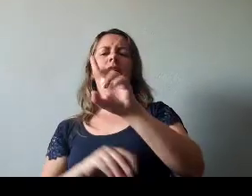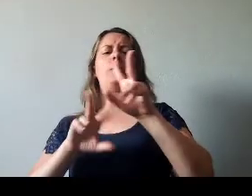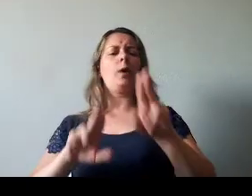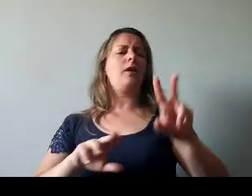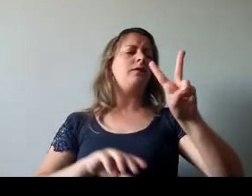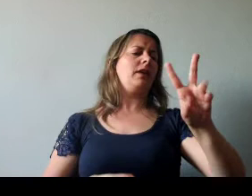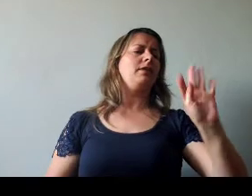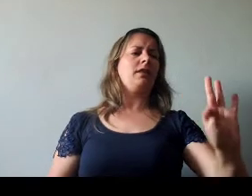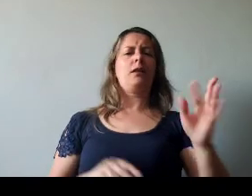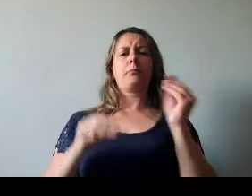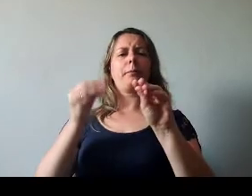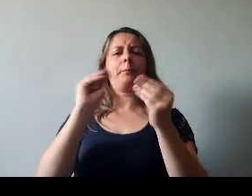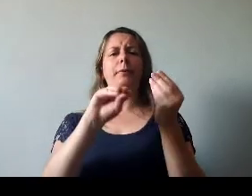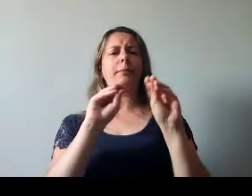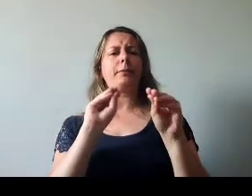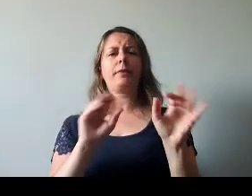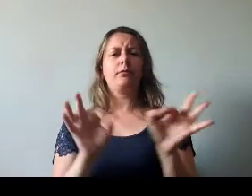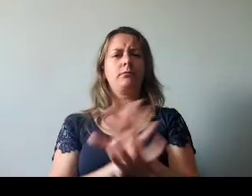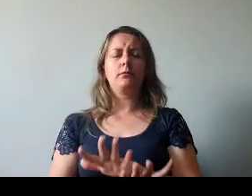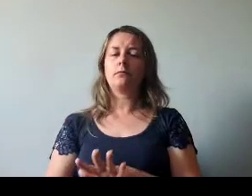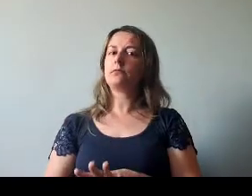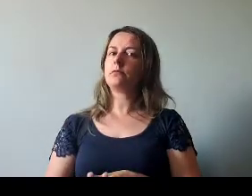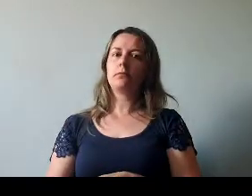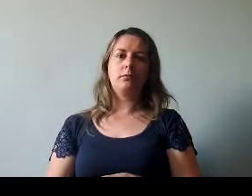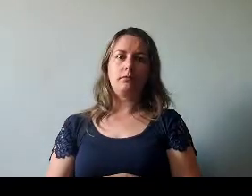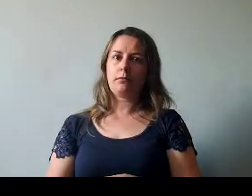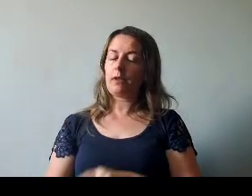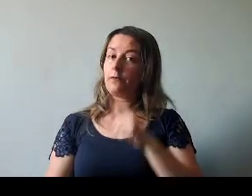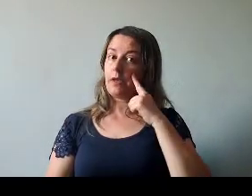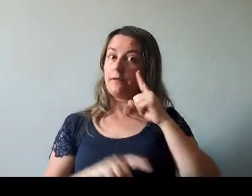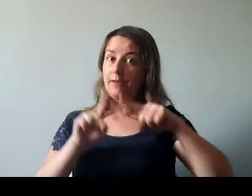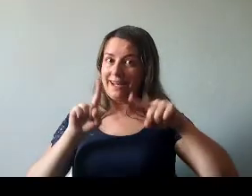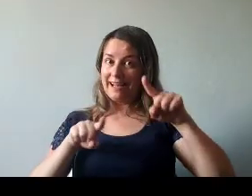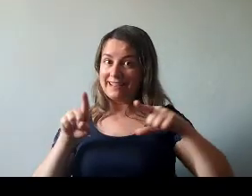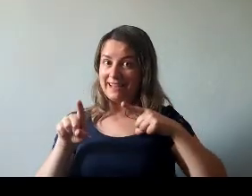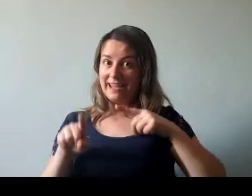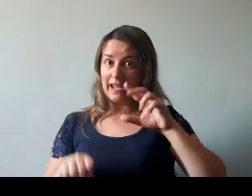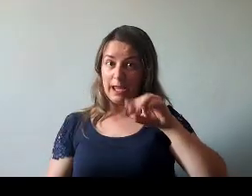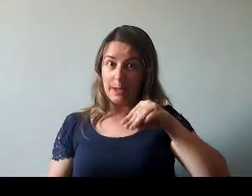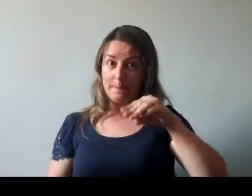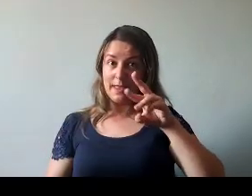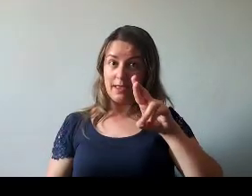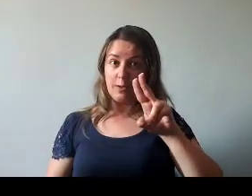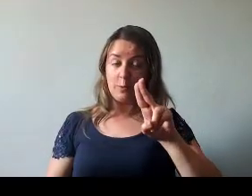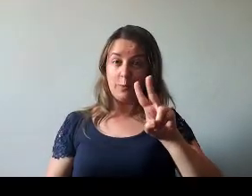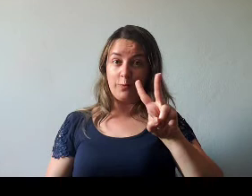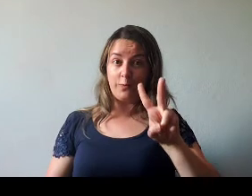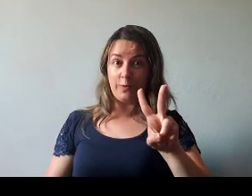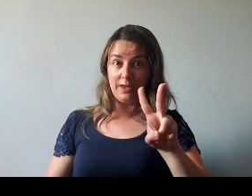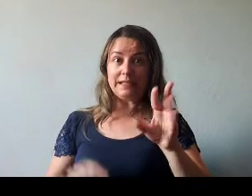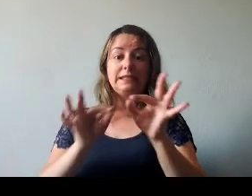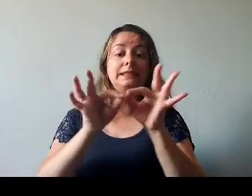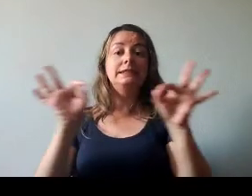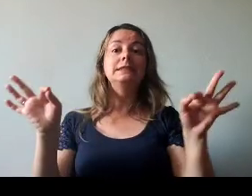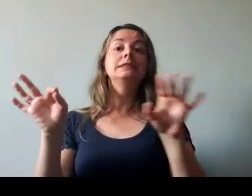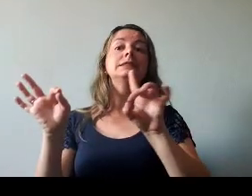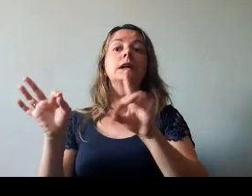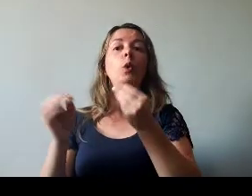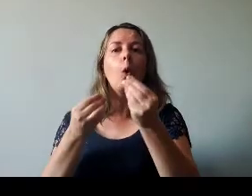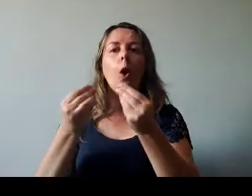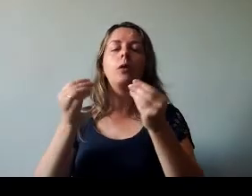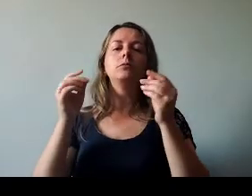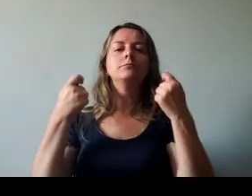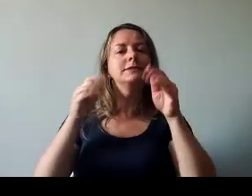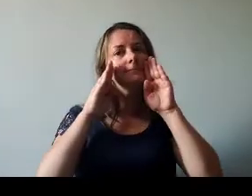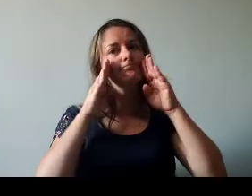não. Tá? Movimento uniformemente variado, para você calcular a distância, tem que ser essa fórmula